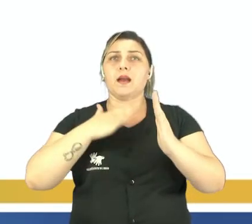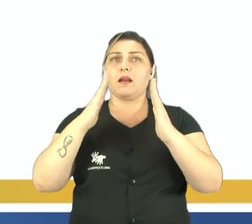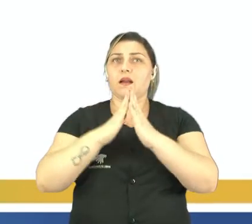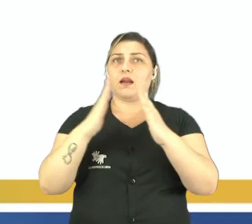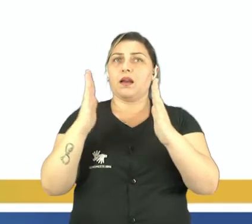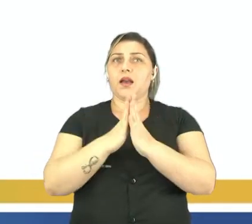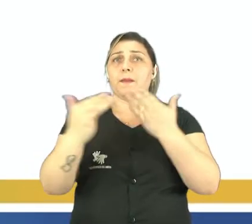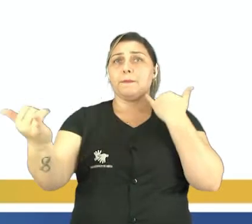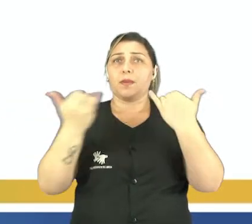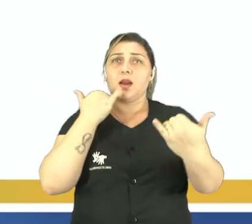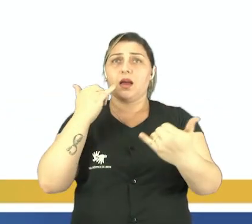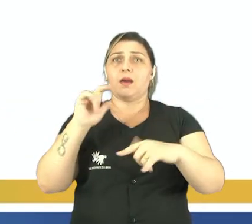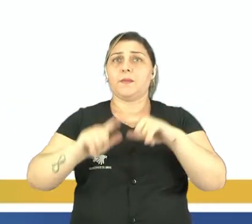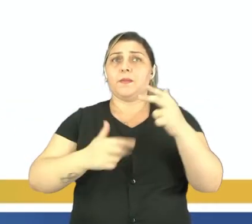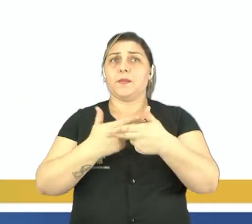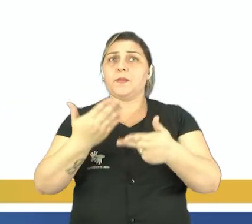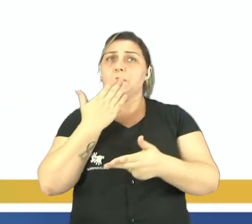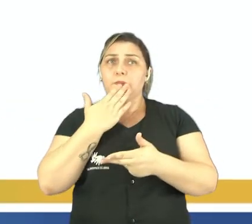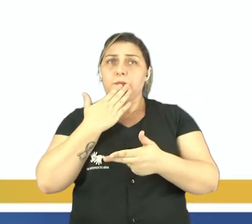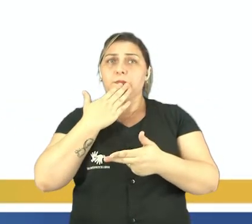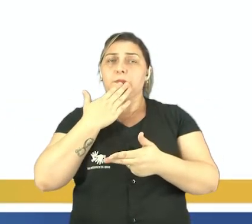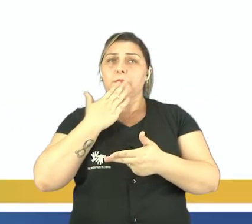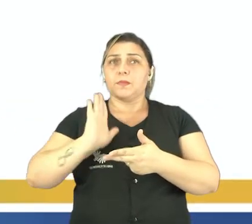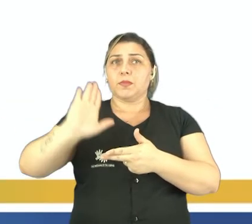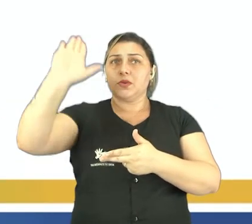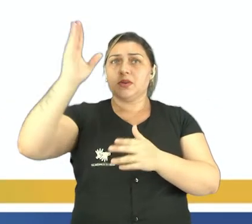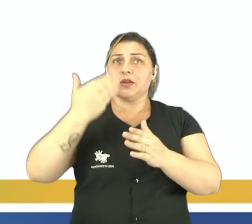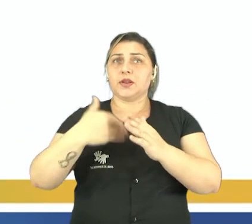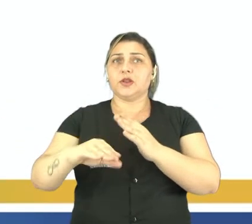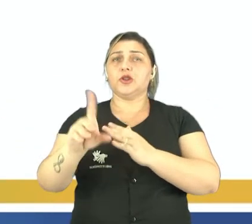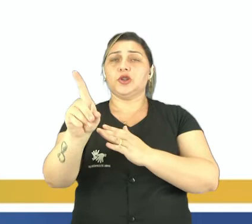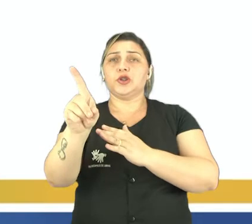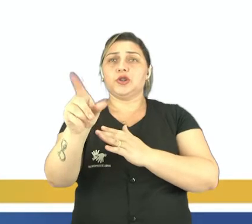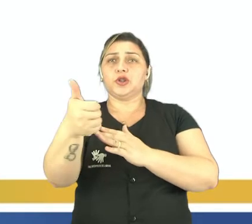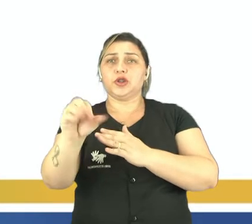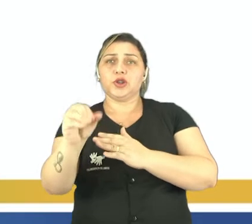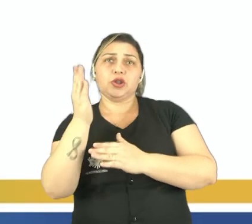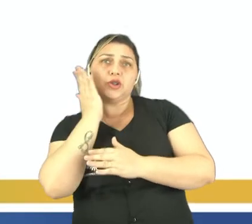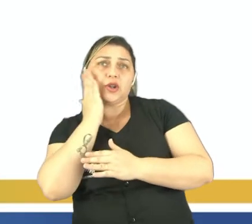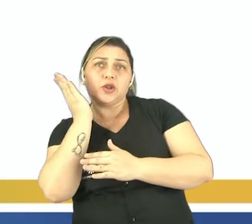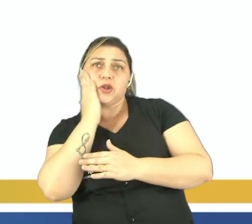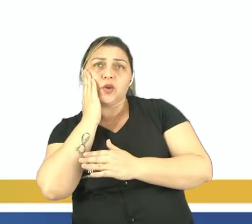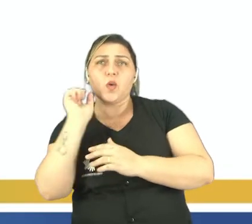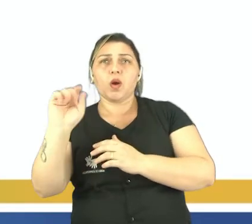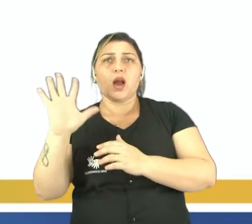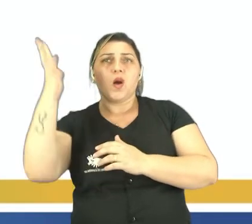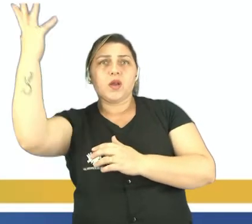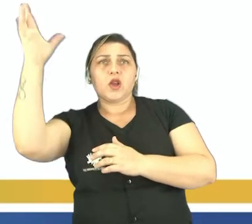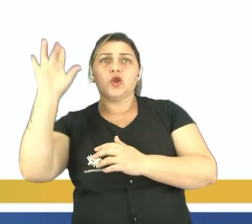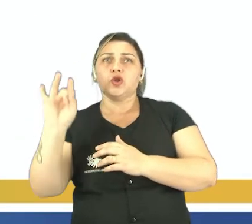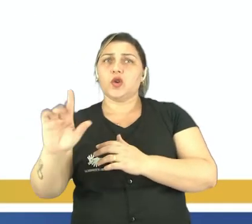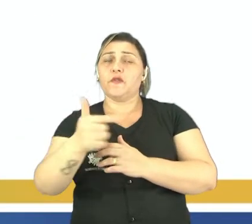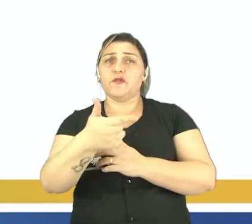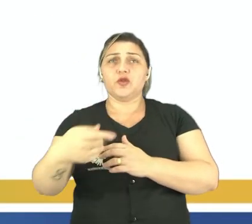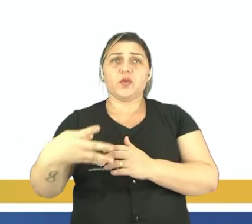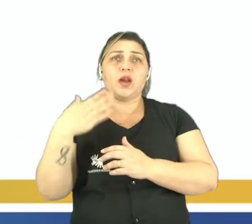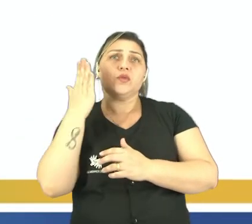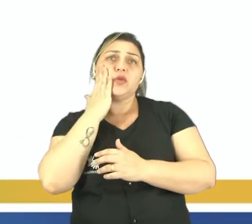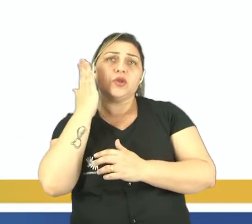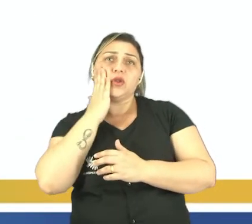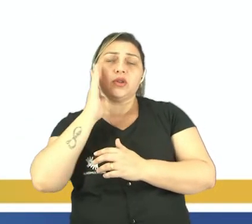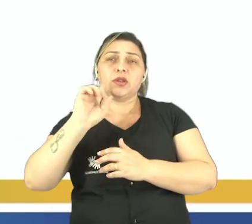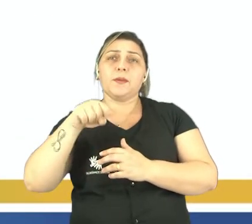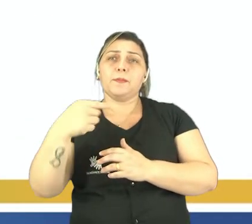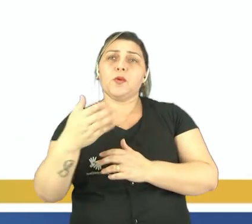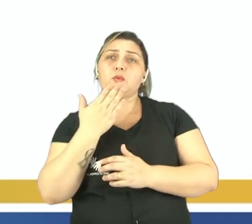casa. A propaganda do produto prometia a entrega em até 10 dias, o que aconteceu somente após 24 dias